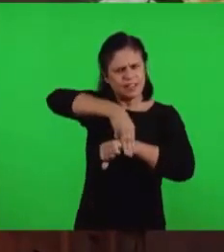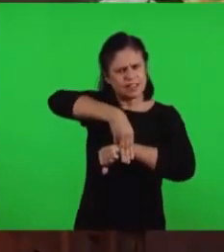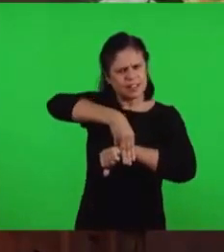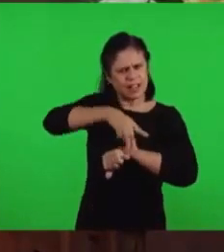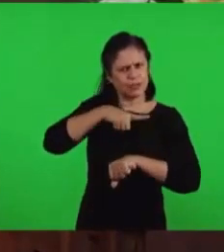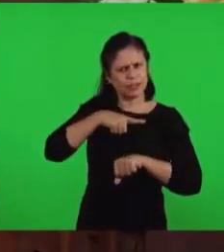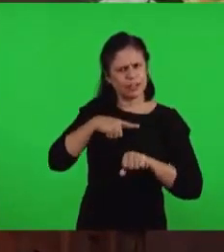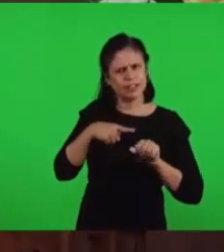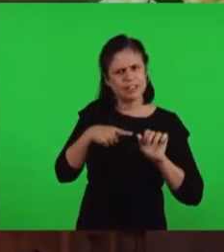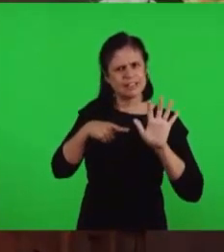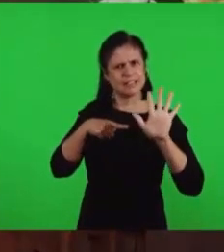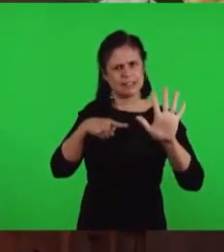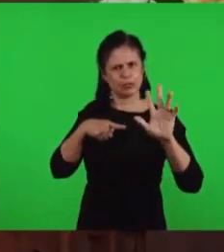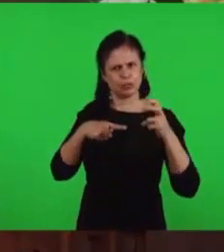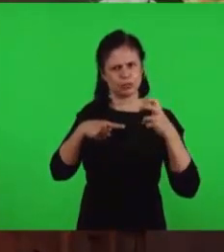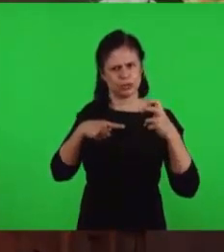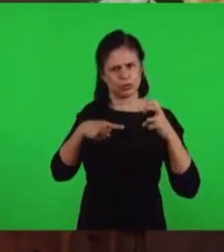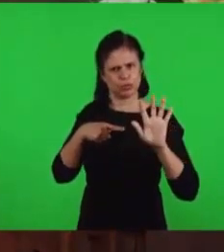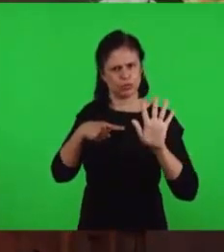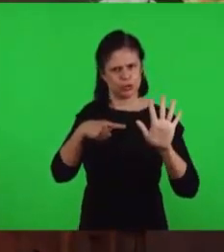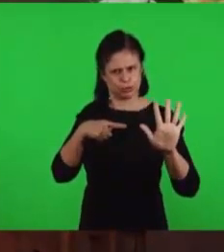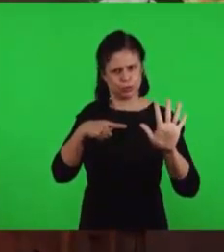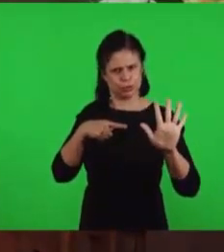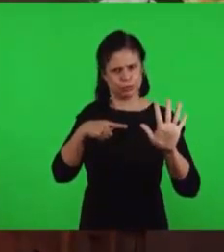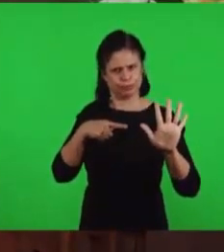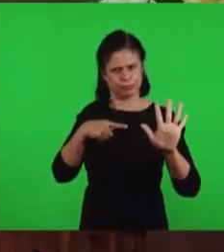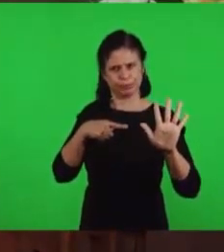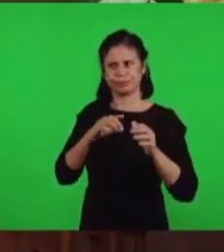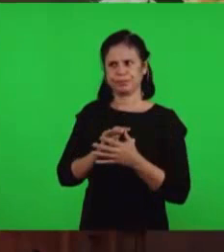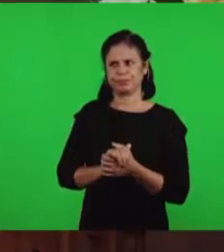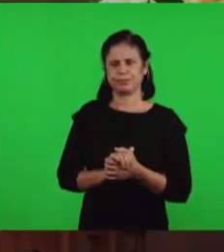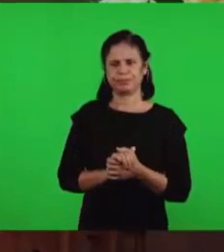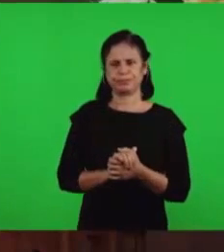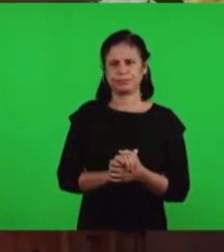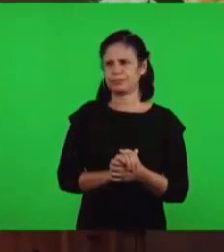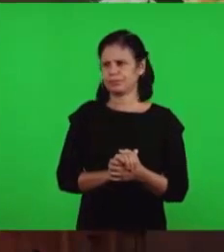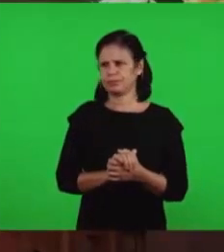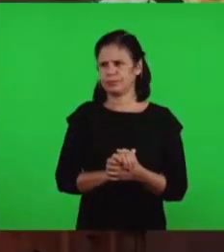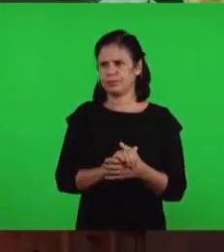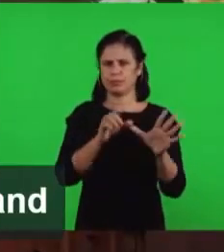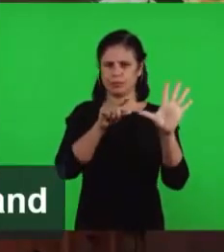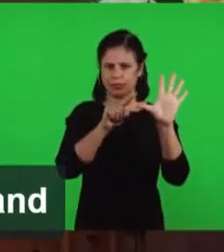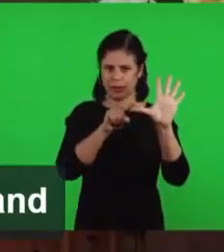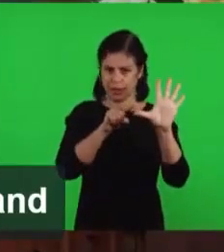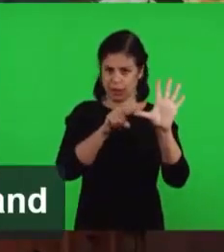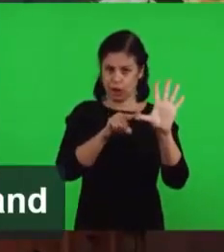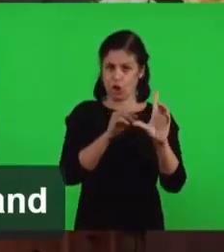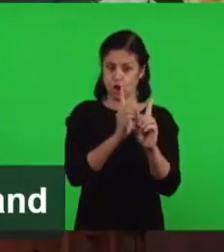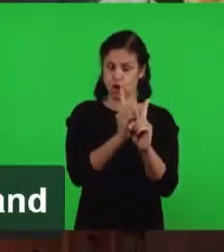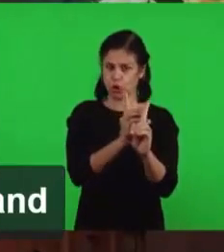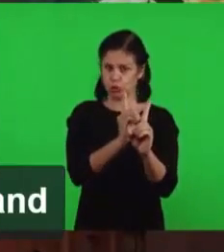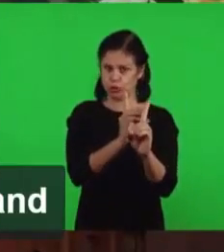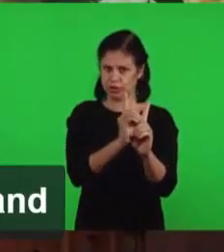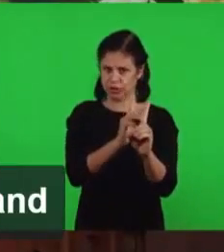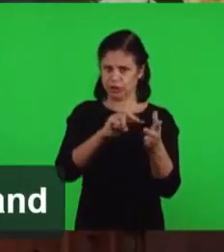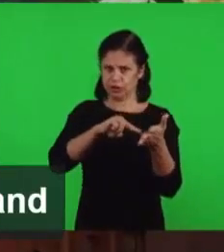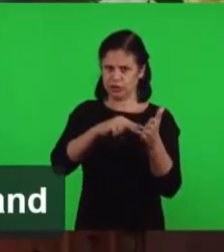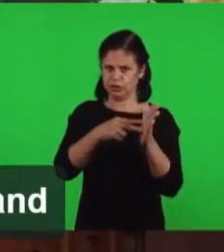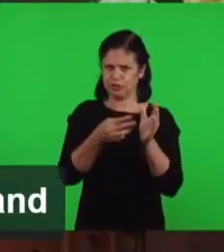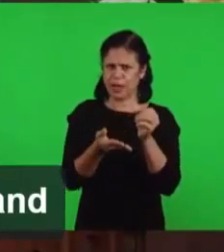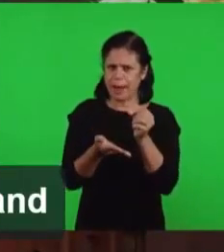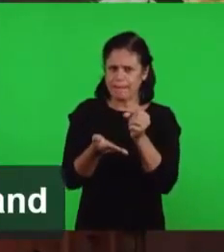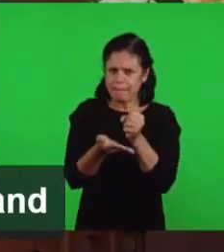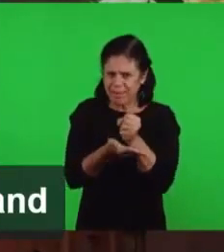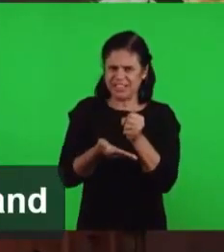então aqui está a doutrina é a base é o sustentáculo